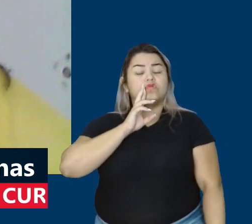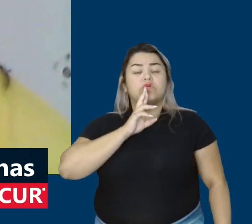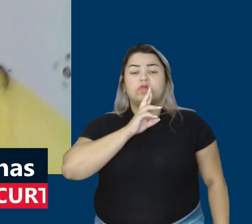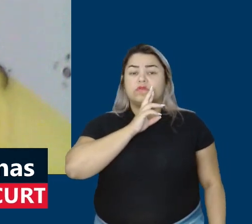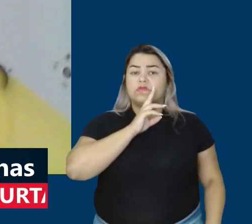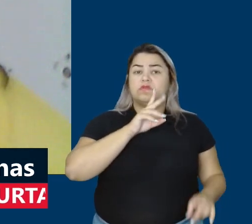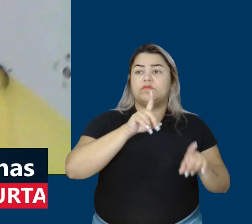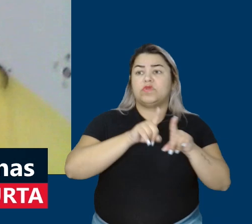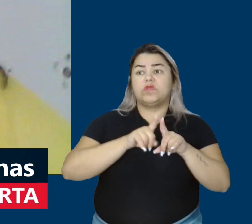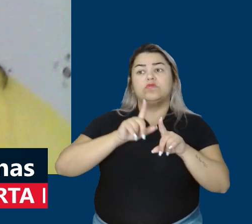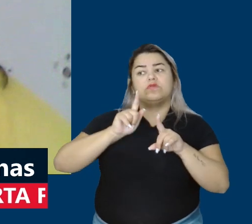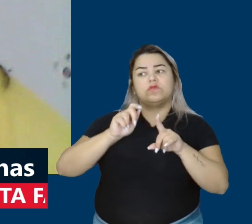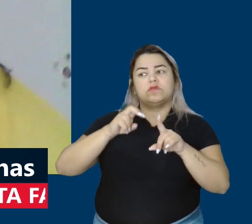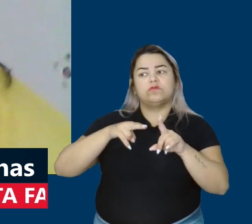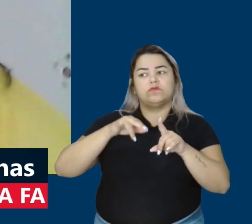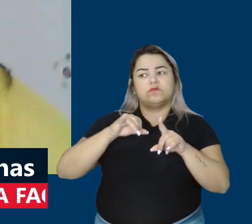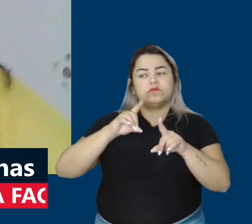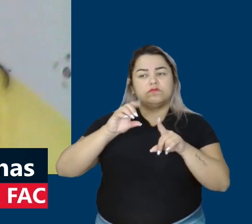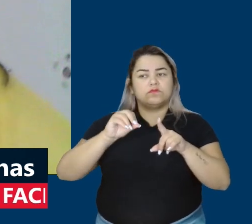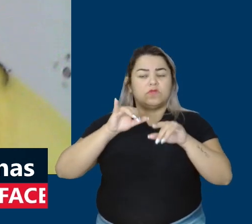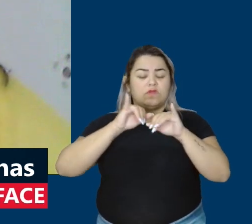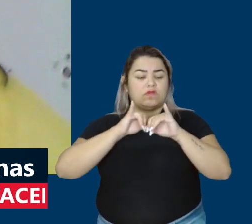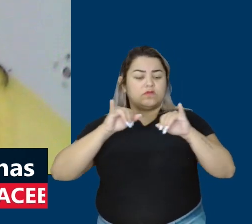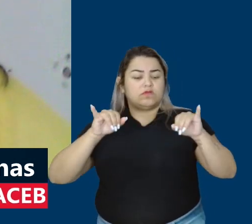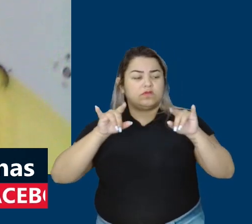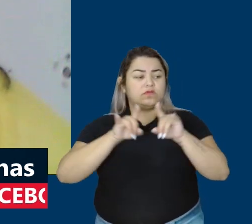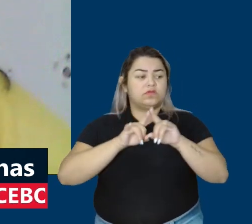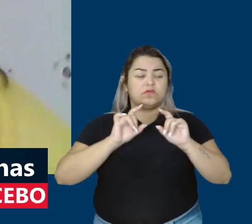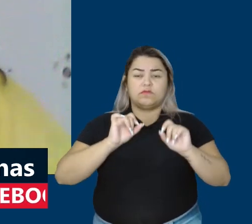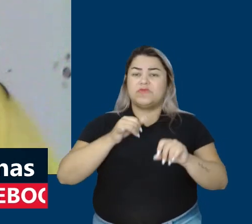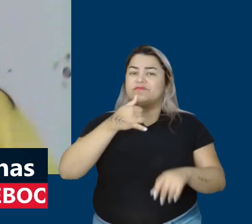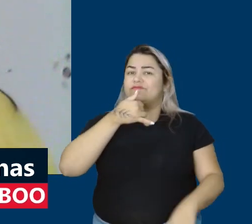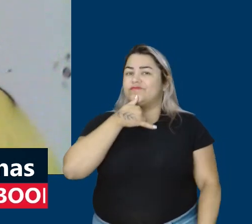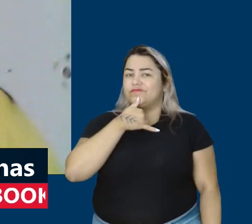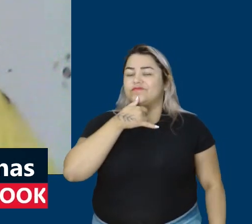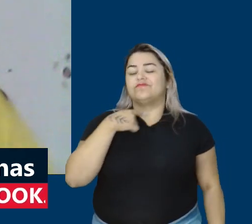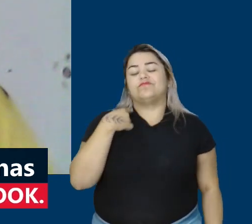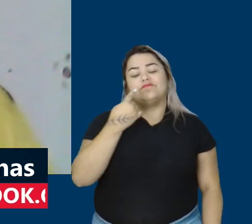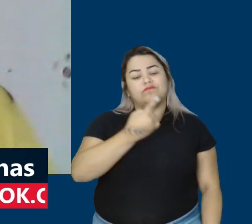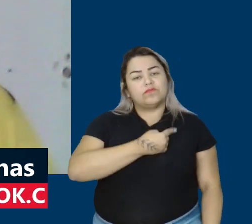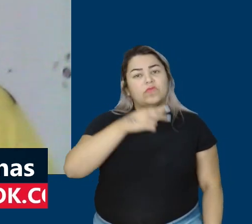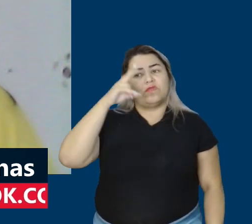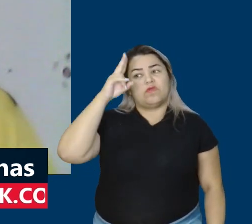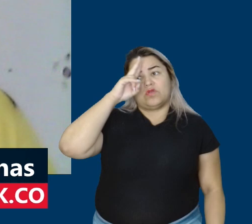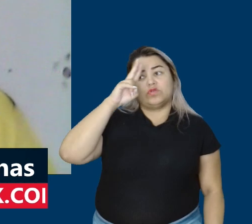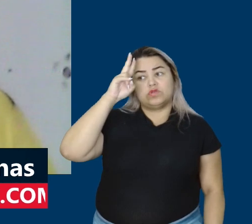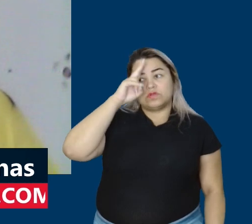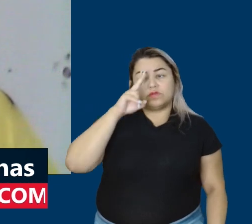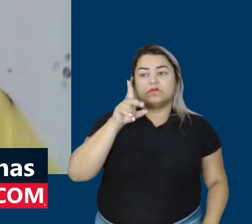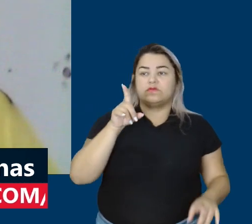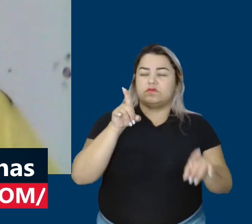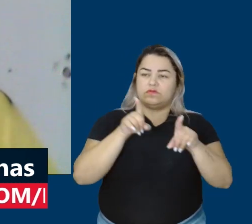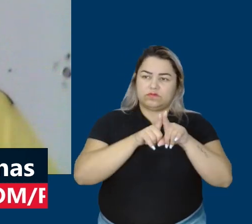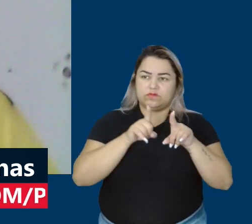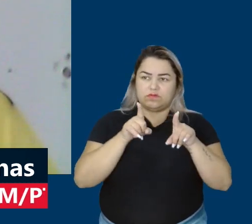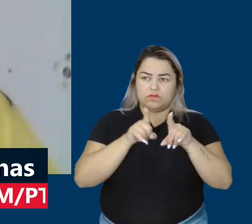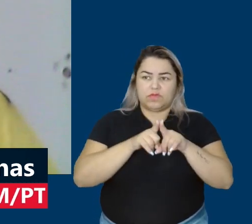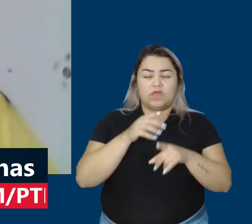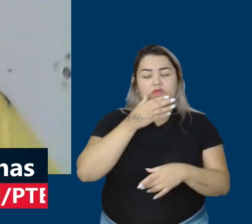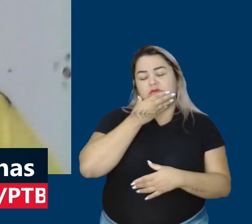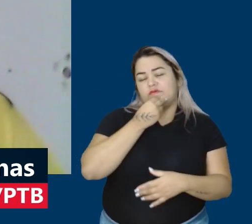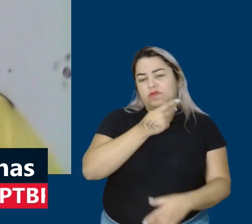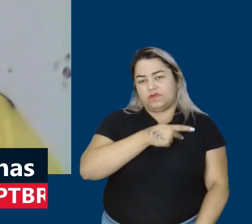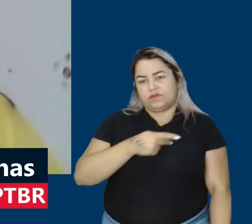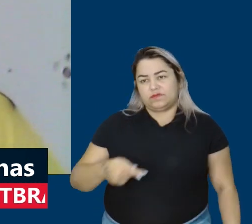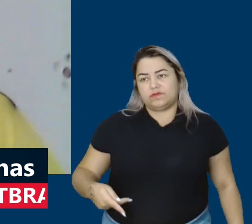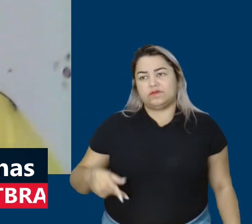capítulo de um genocídio anunciado e sequencial, infelizmente, da nossa história. Só por isso, o presidente